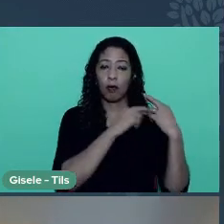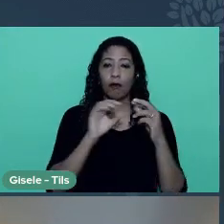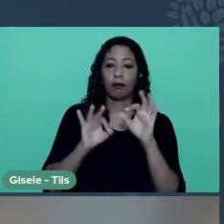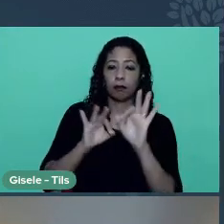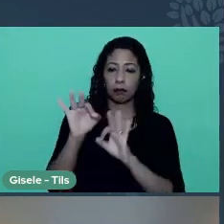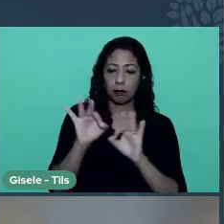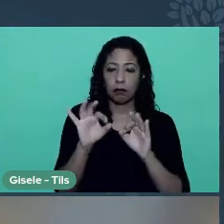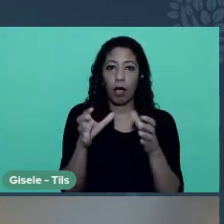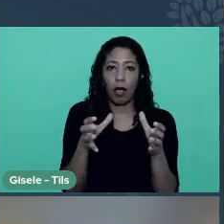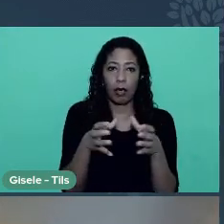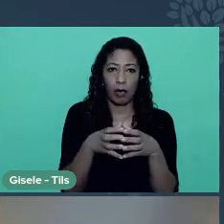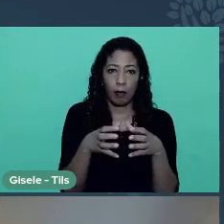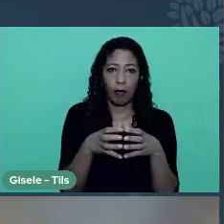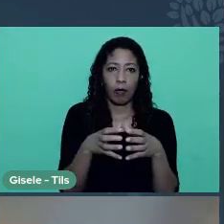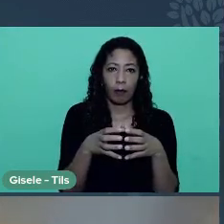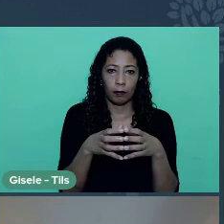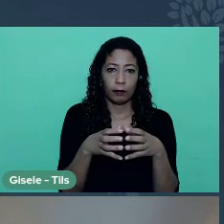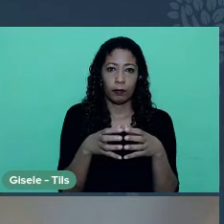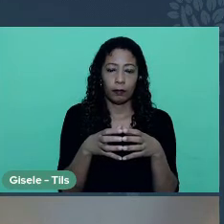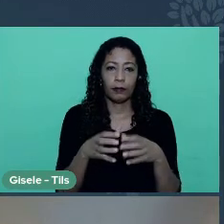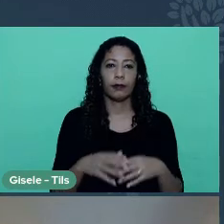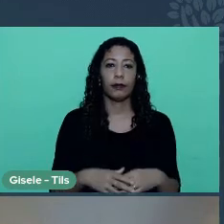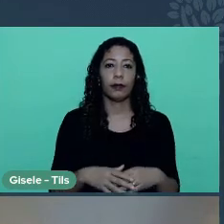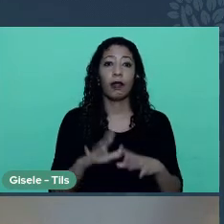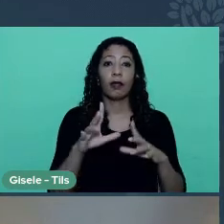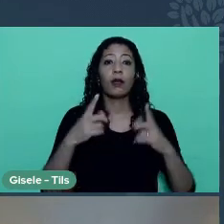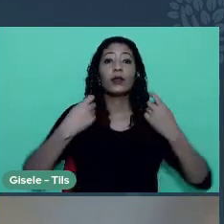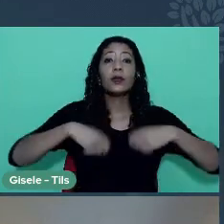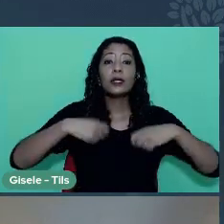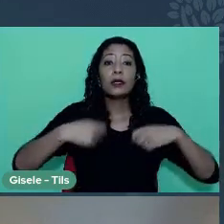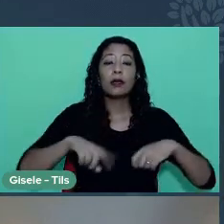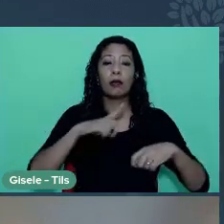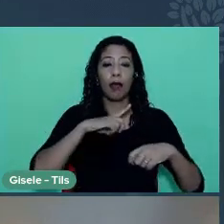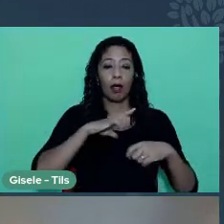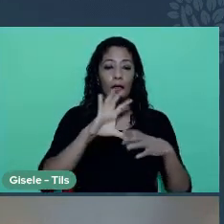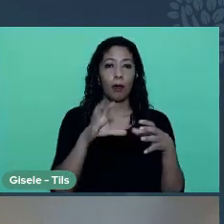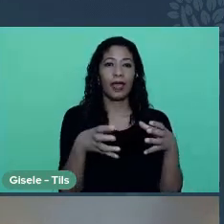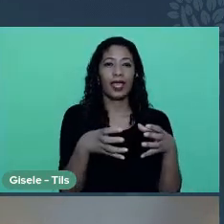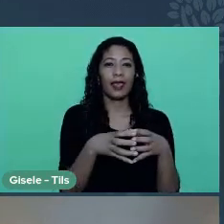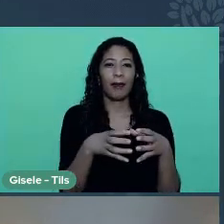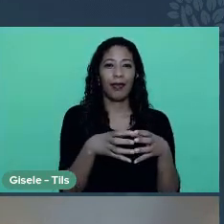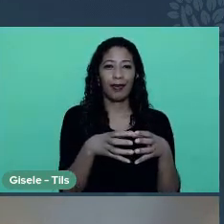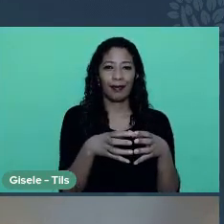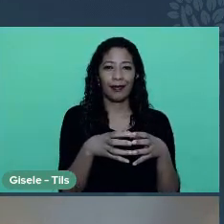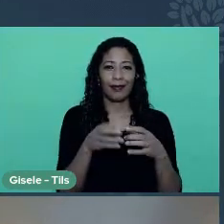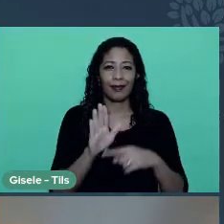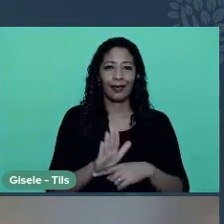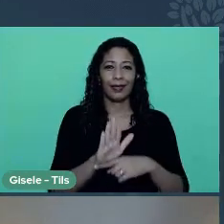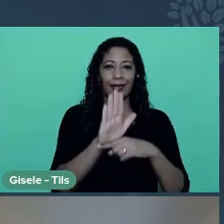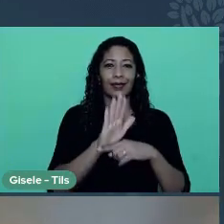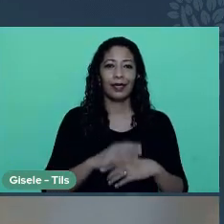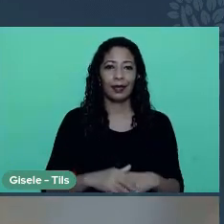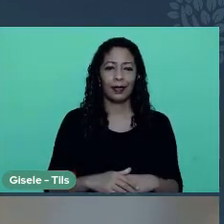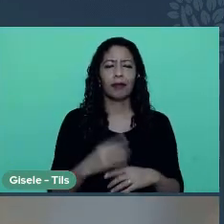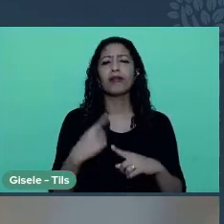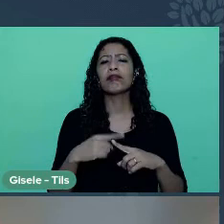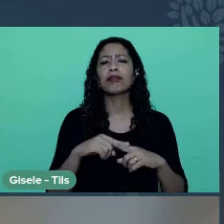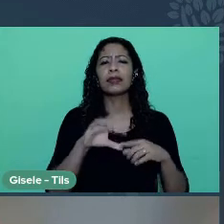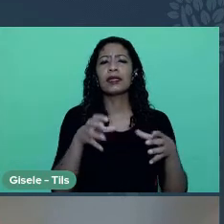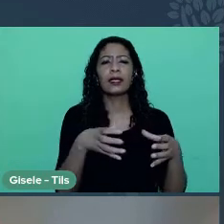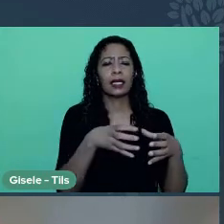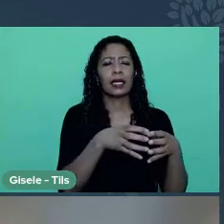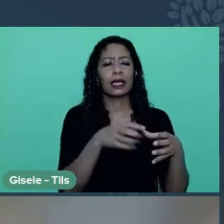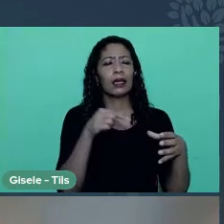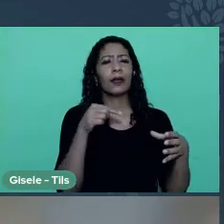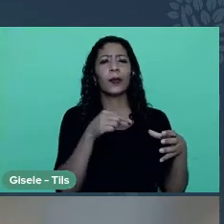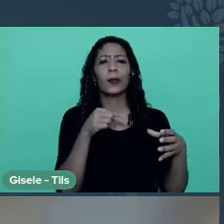com asma e obesidade. Então, o ideal é que tenha uma equipe para fazer tudo isso, né? Por que equipe? Porque a gente pode